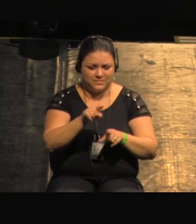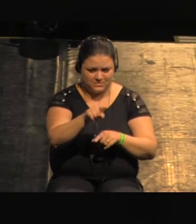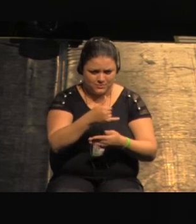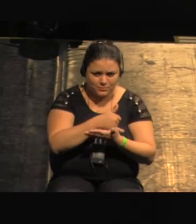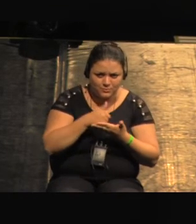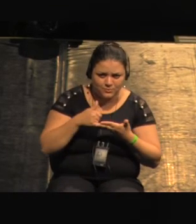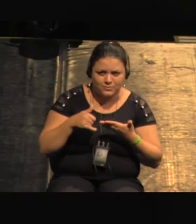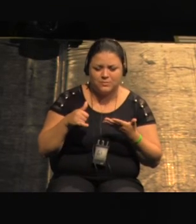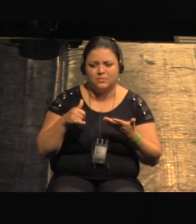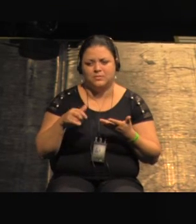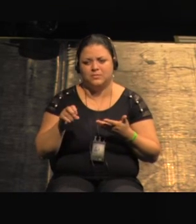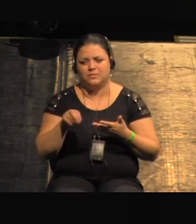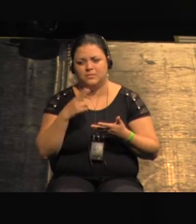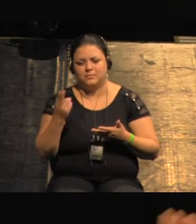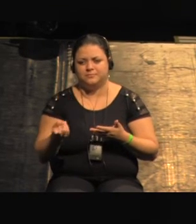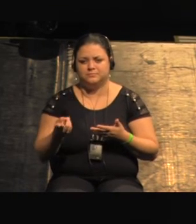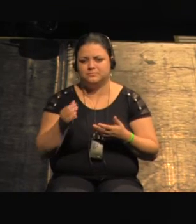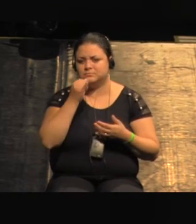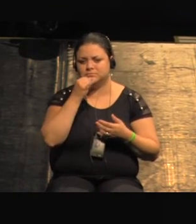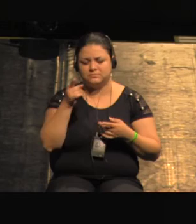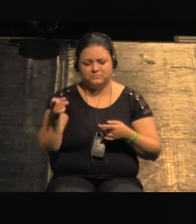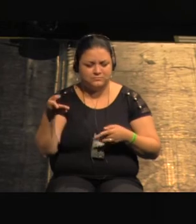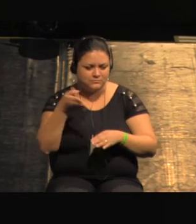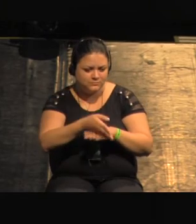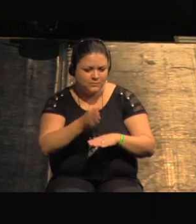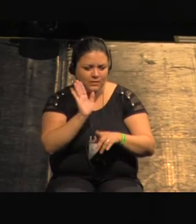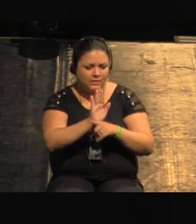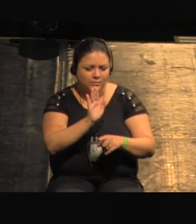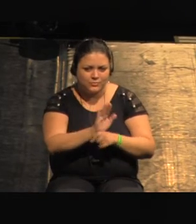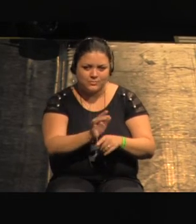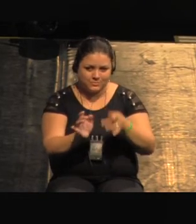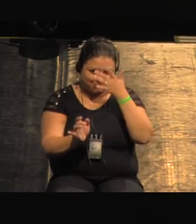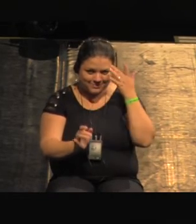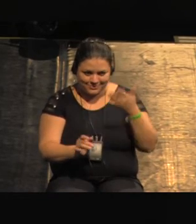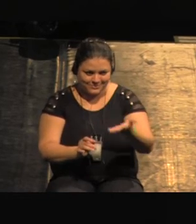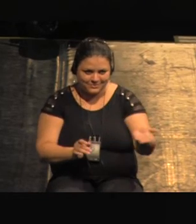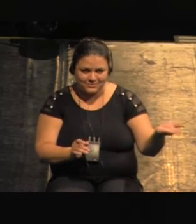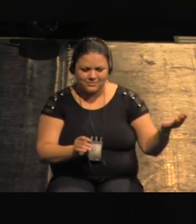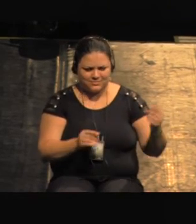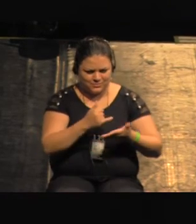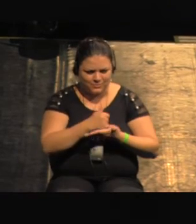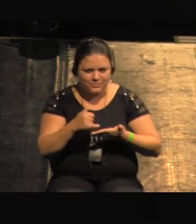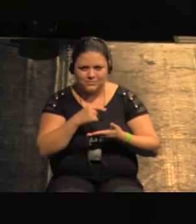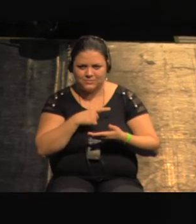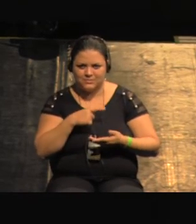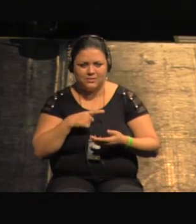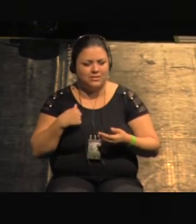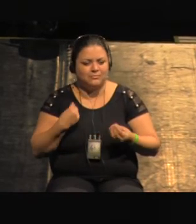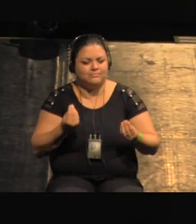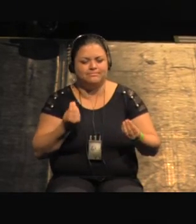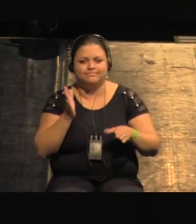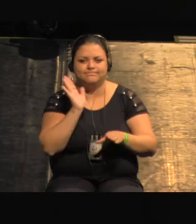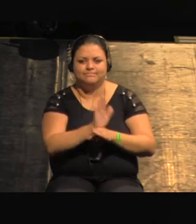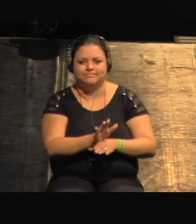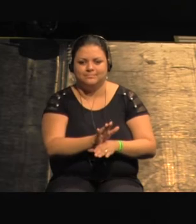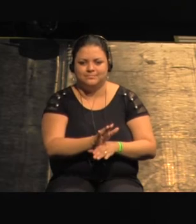usam drogas. Se você for cuidar dessas pessoas que usam drogas, você não tem acesso